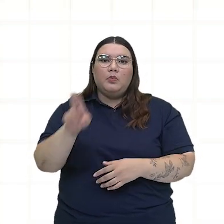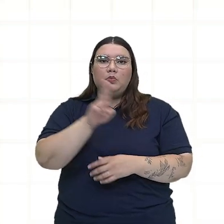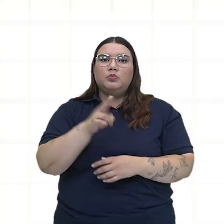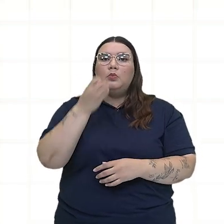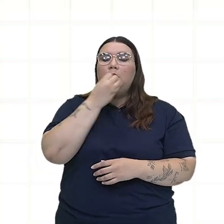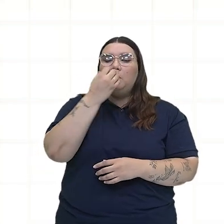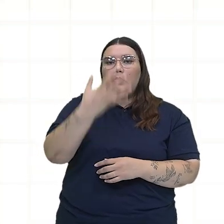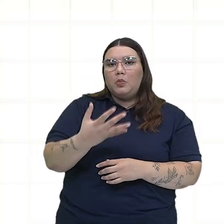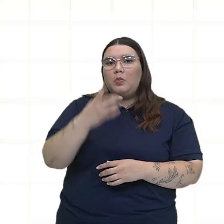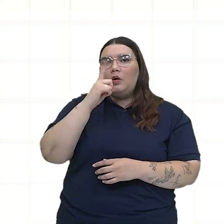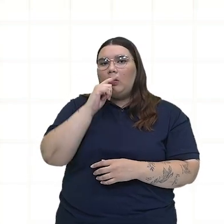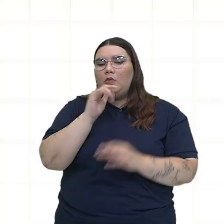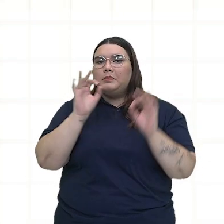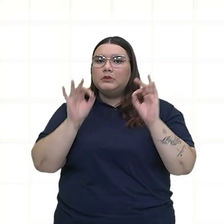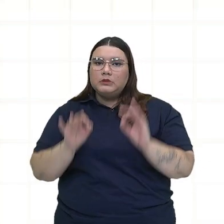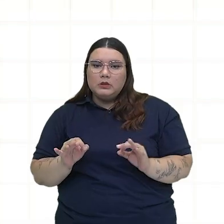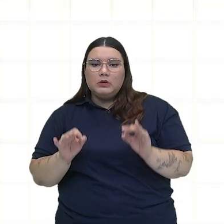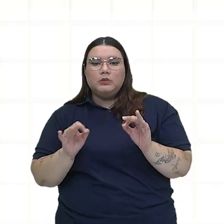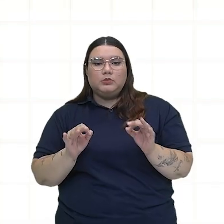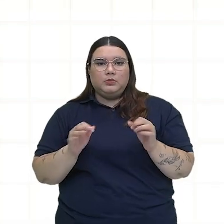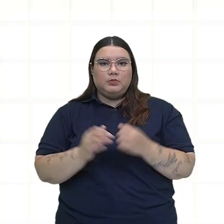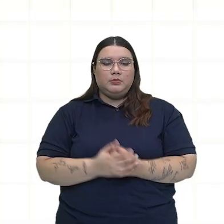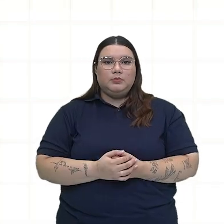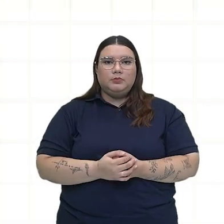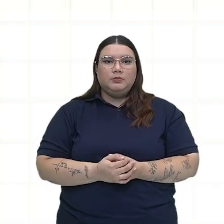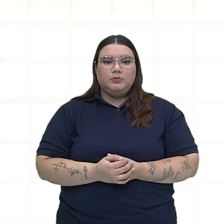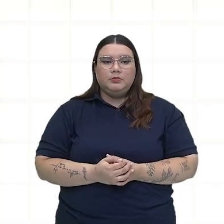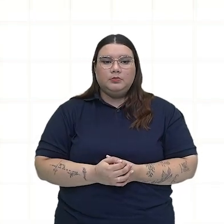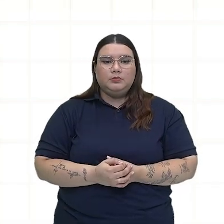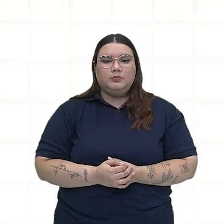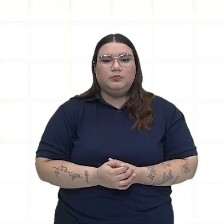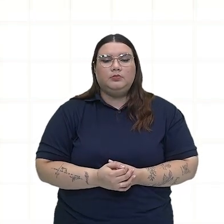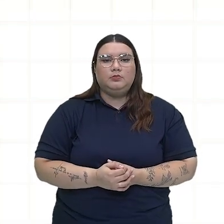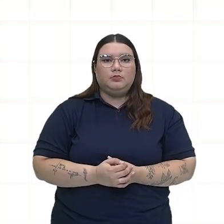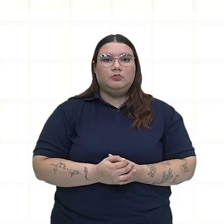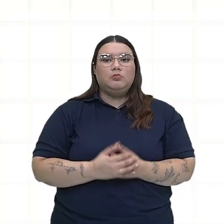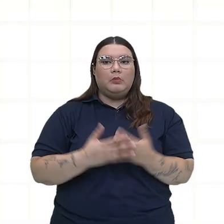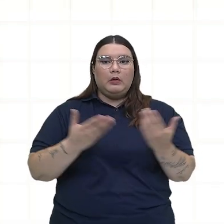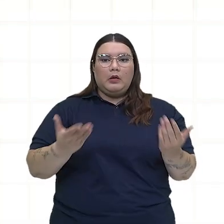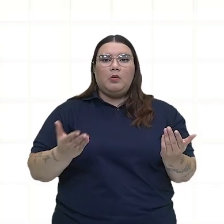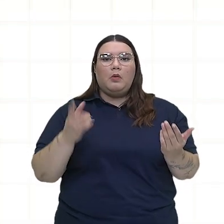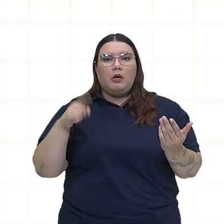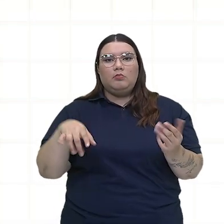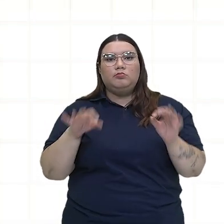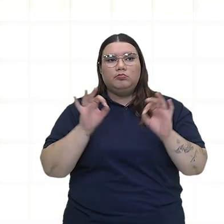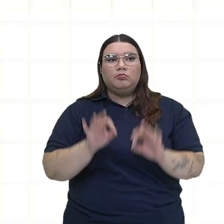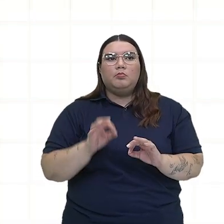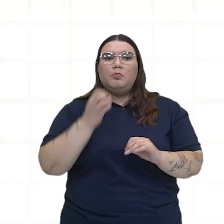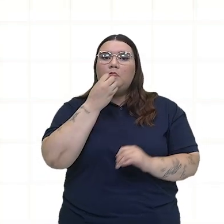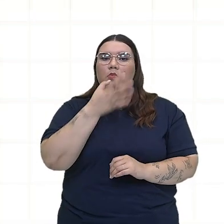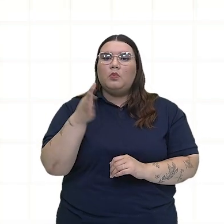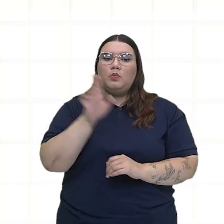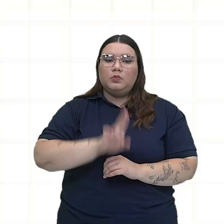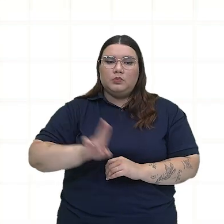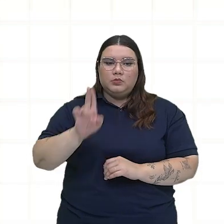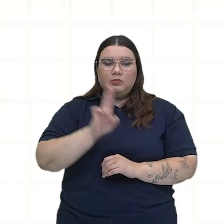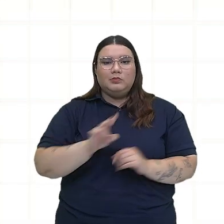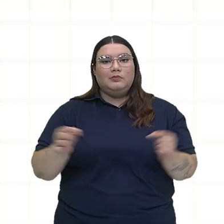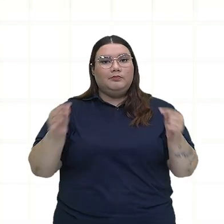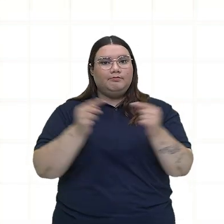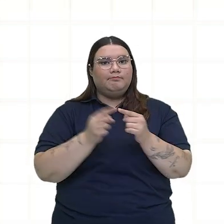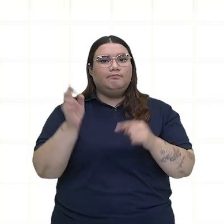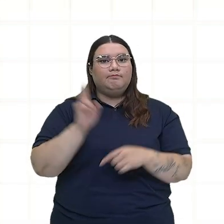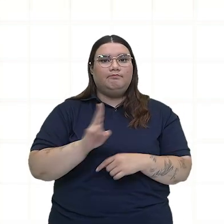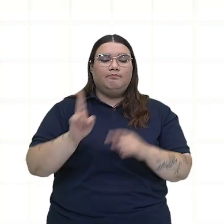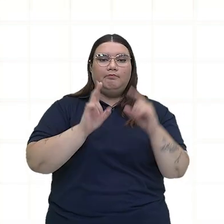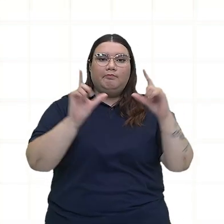água e há uma aplicação de forma uniforme dessa água. Então, ela realmente é mais vantajosa e acaba